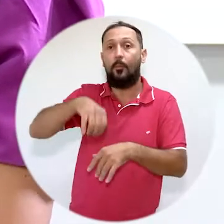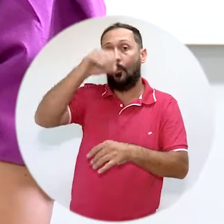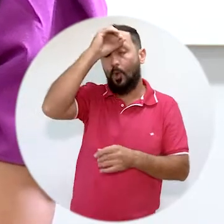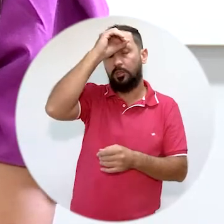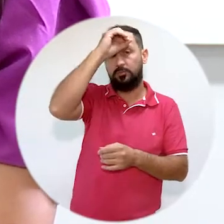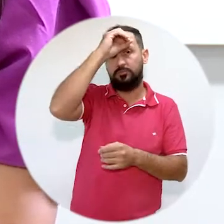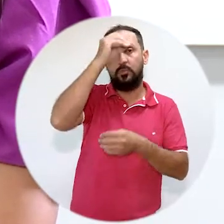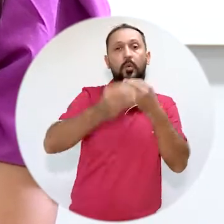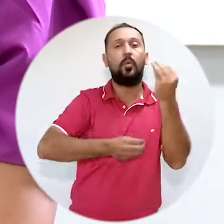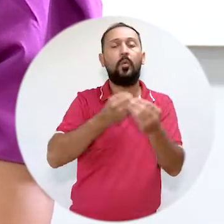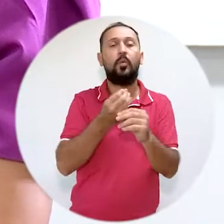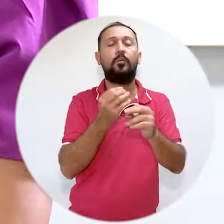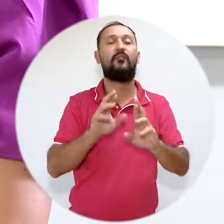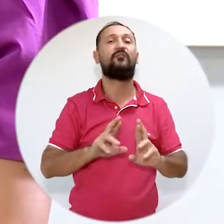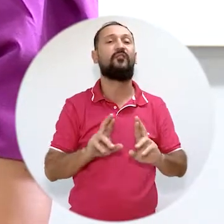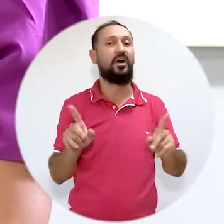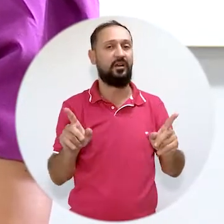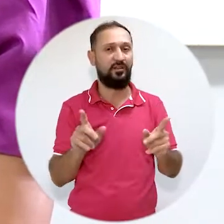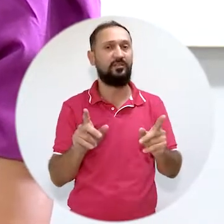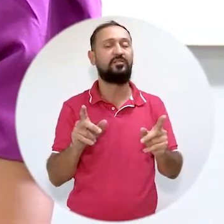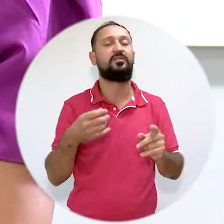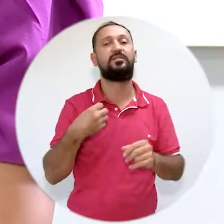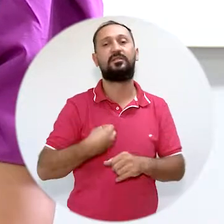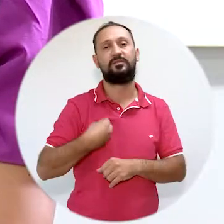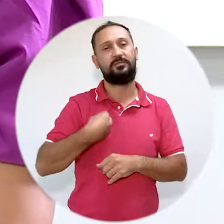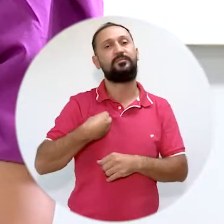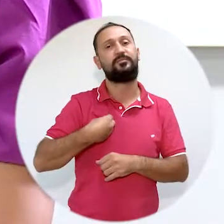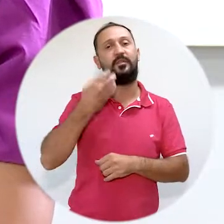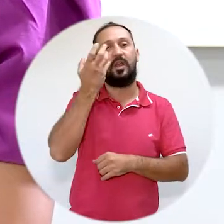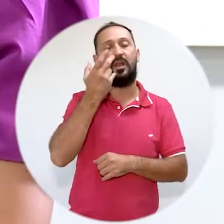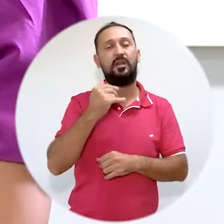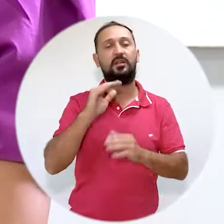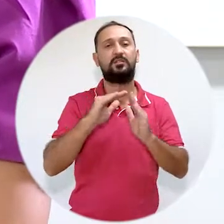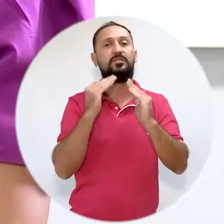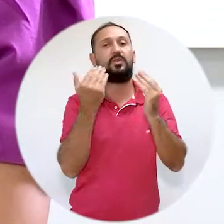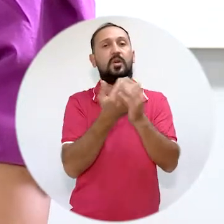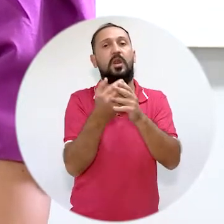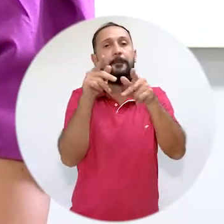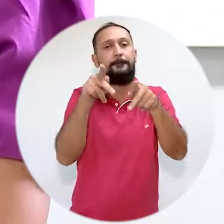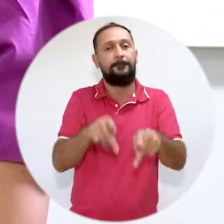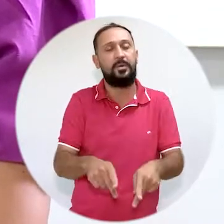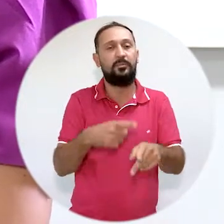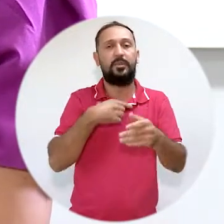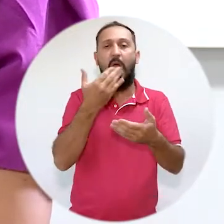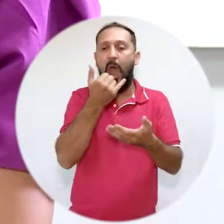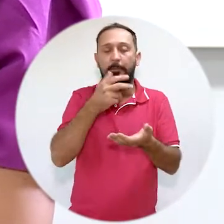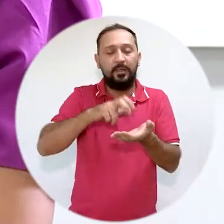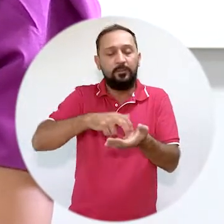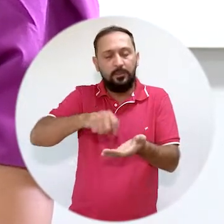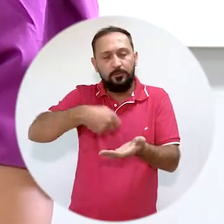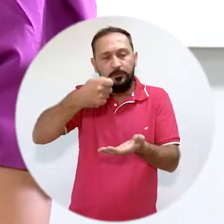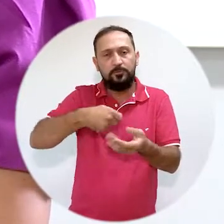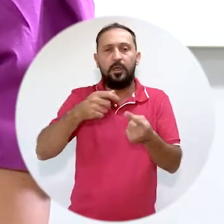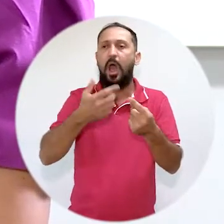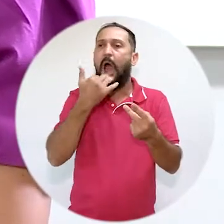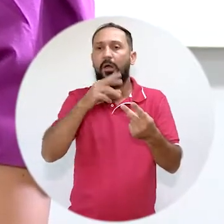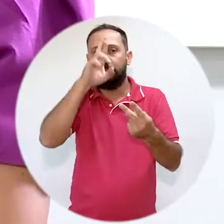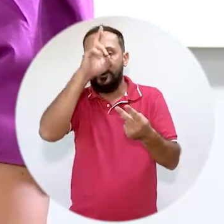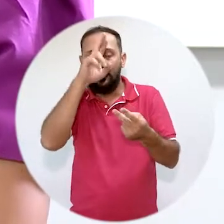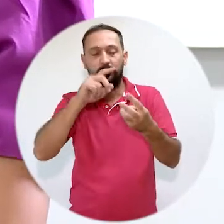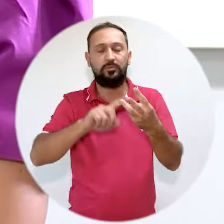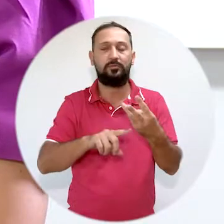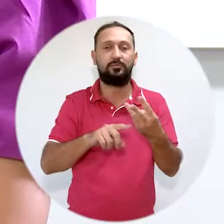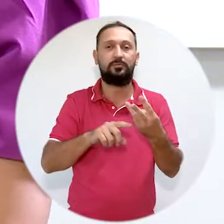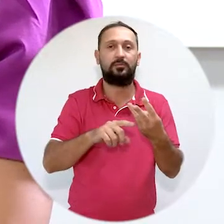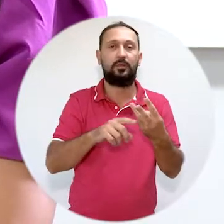sabe, né, o quanto isso faz diferença na vida de uma criança de escola pública. Aquele café da manhã, o almoço que ela